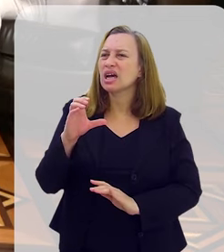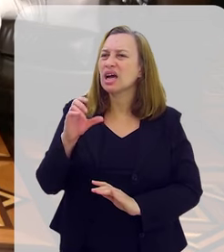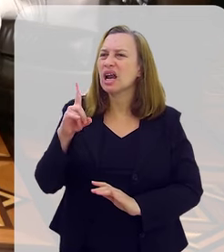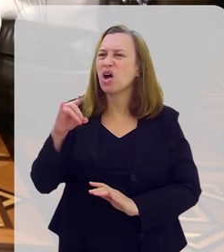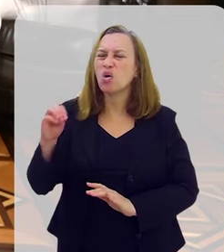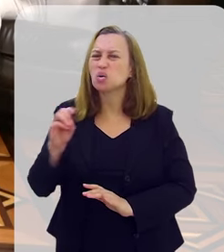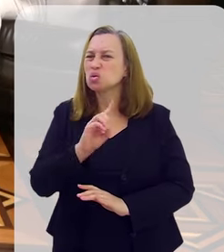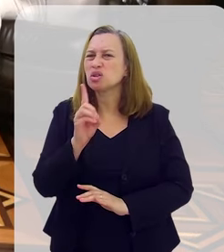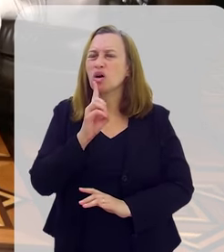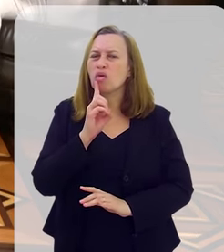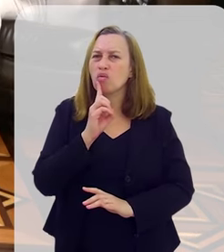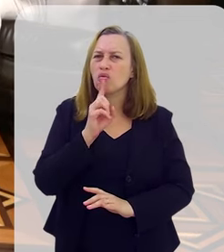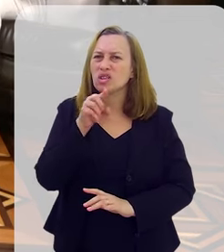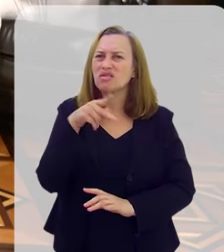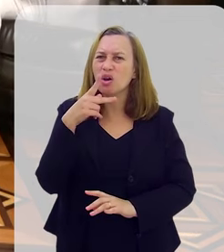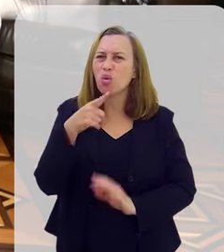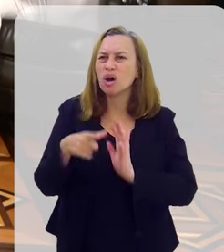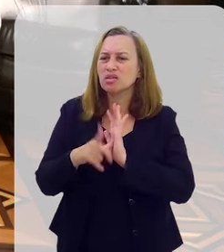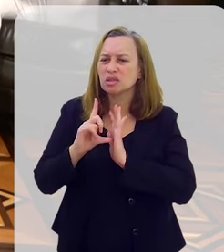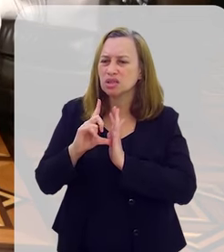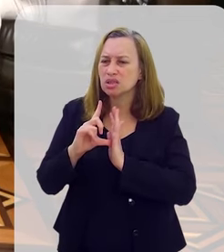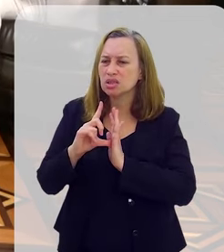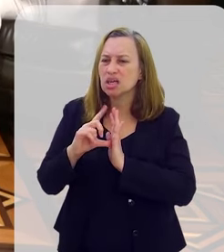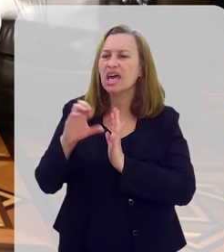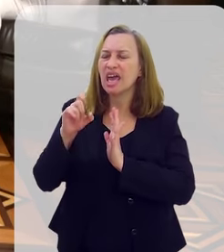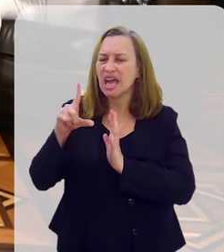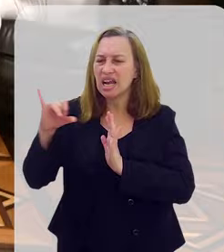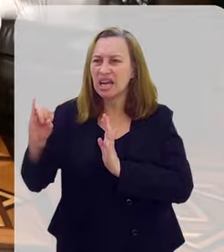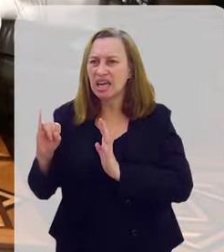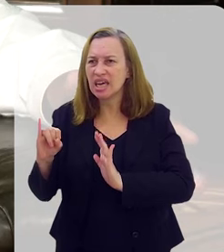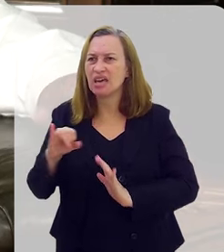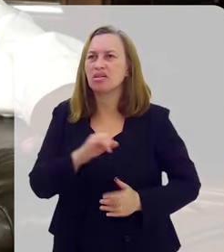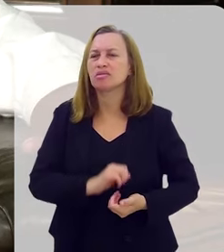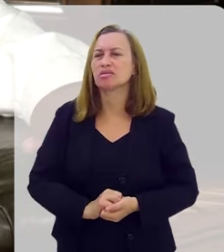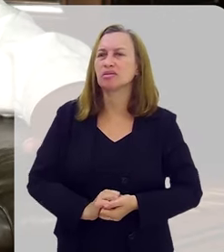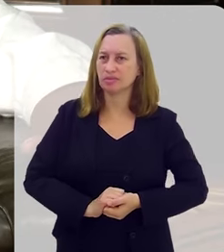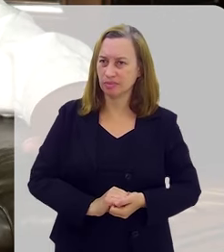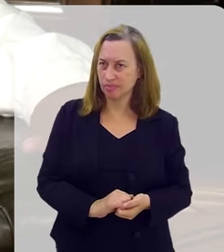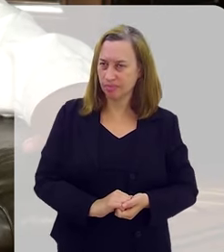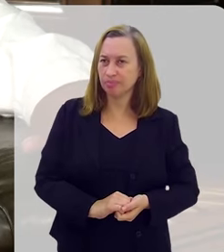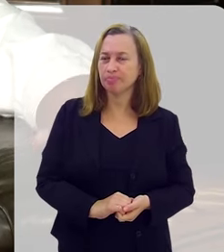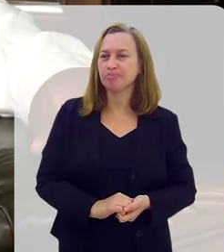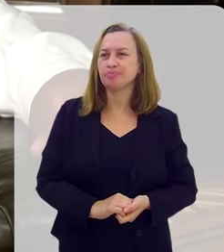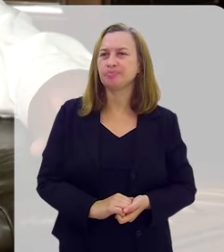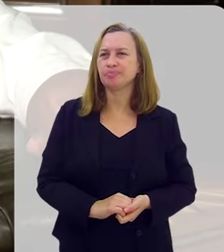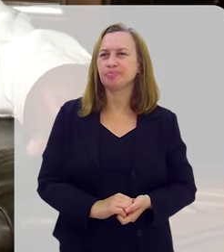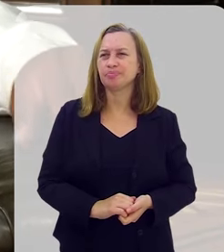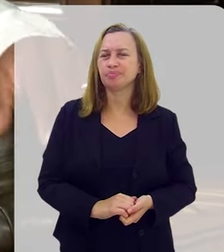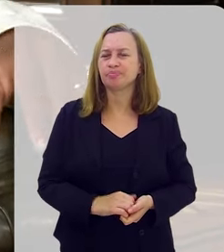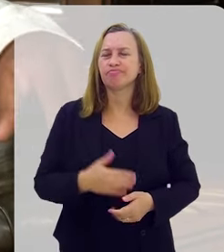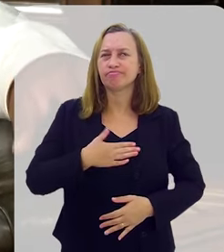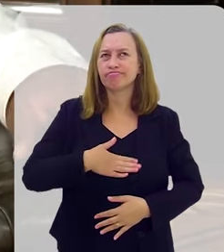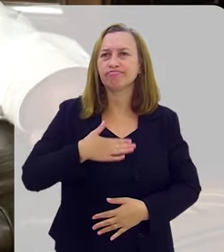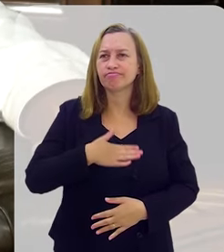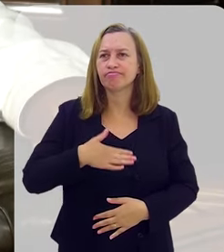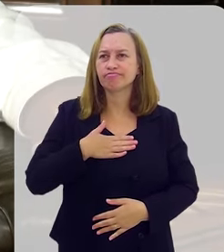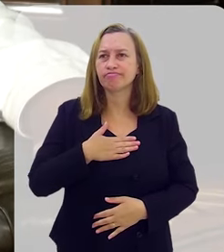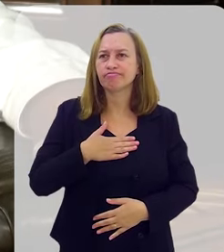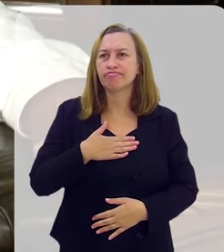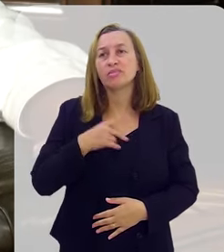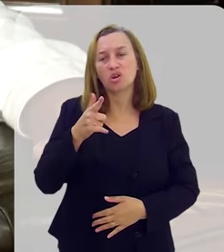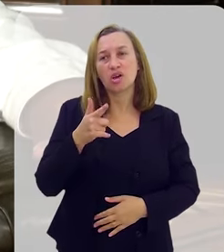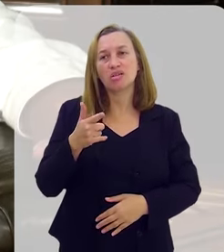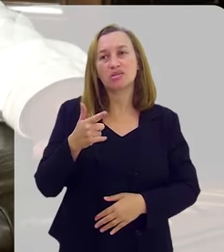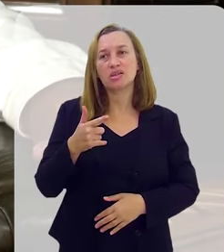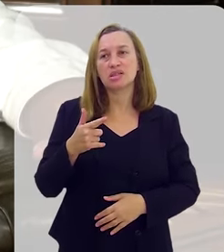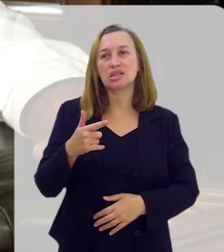Cláudio, não. O que você acabou de falar agora aí? Eli Soares? Eli Soares. Tem uma música dele que eu gosto muito. Mas